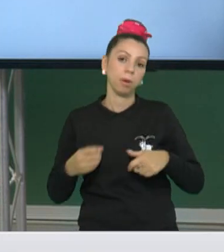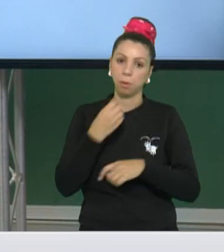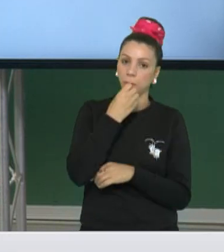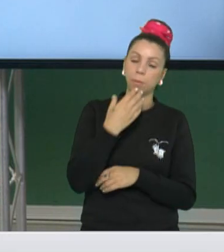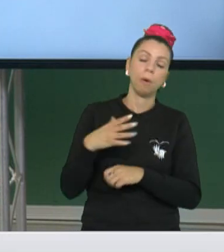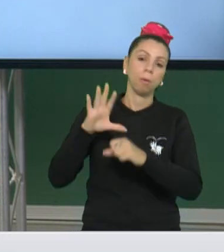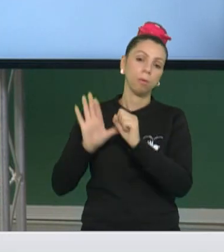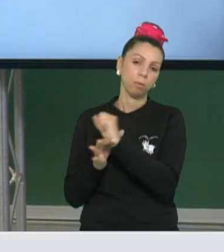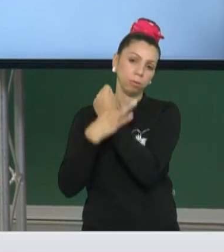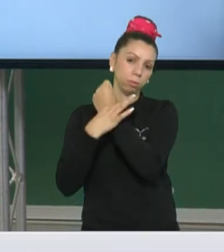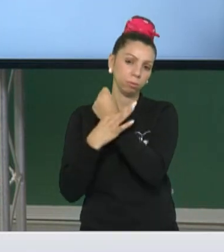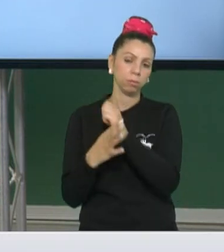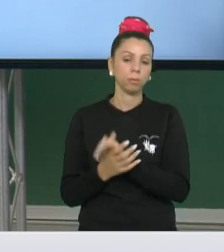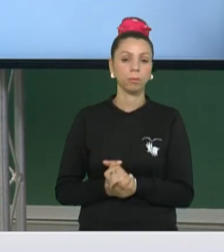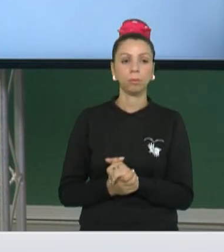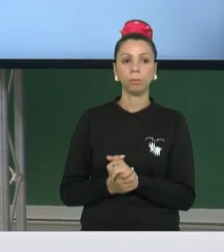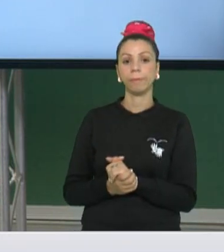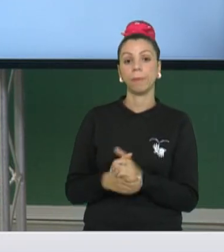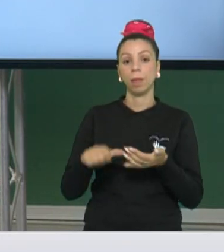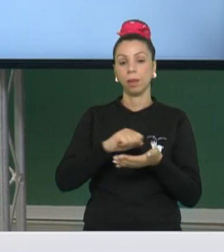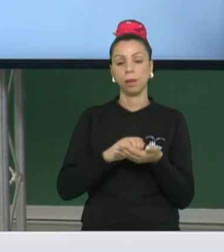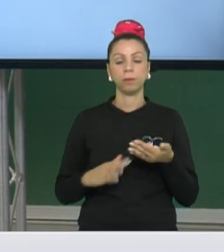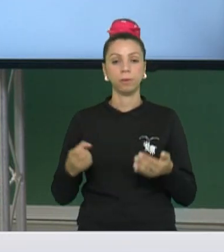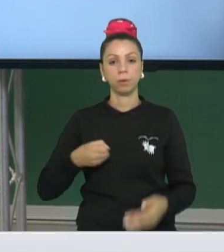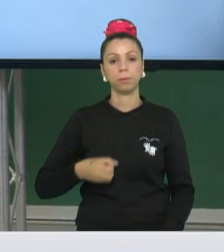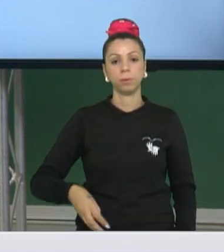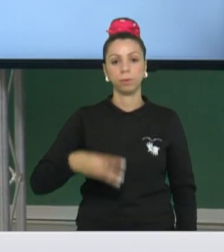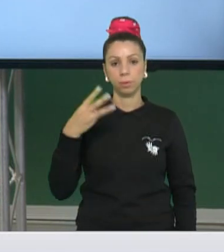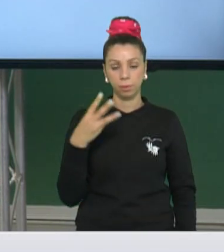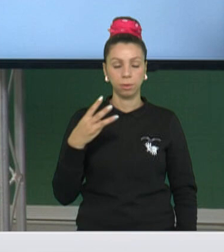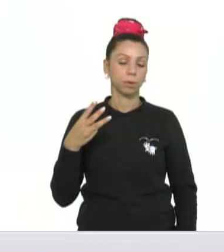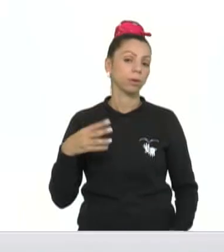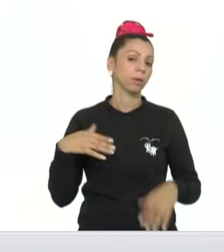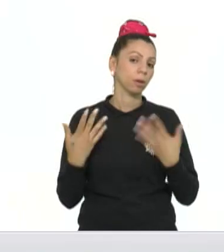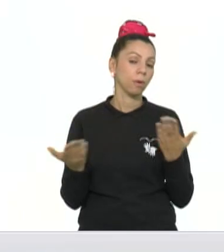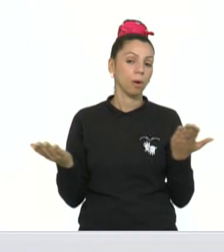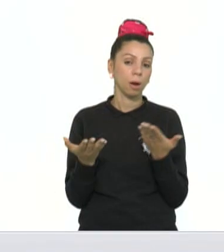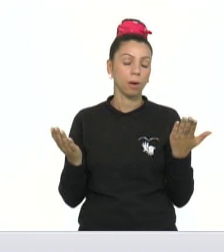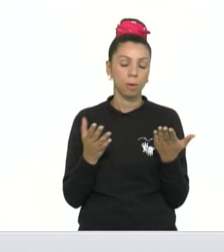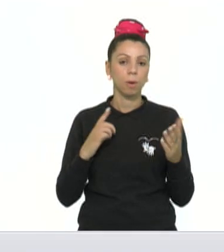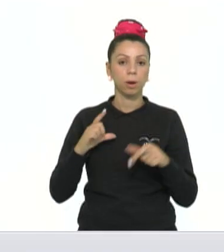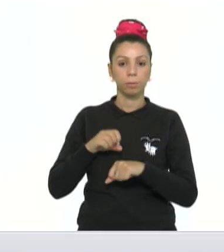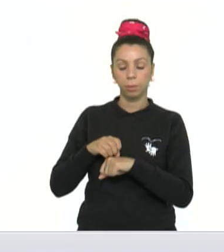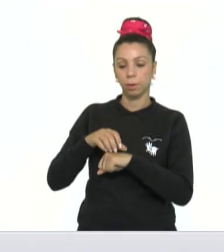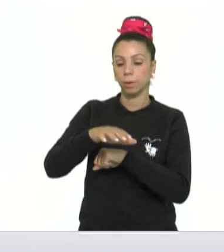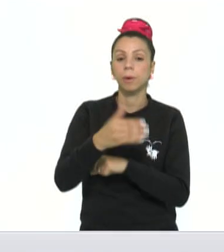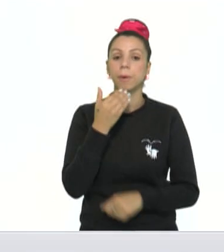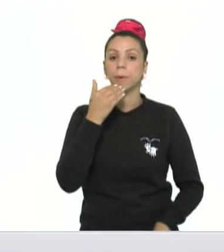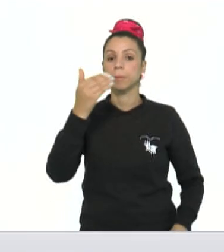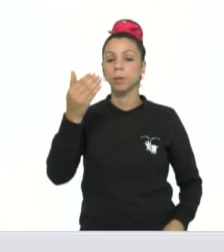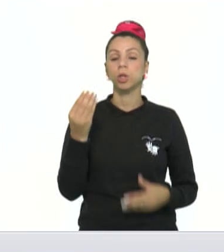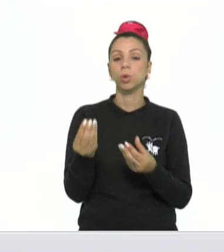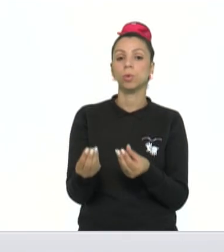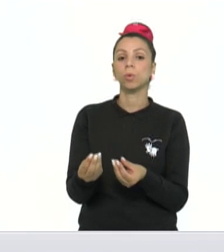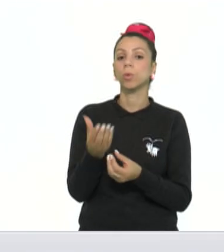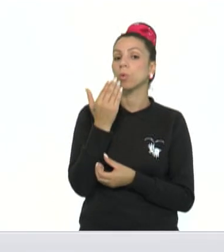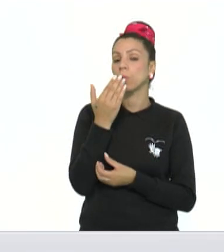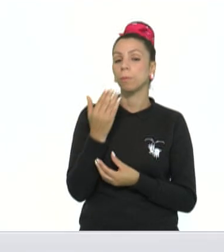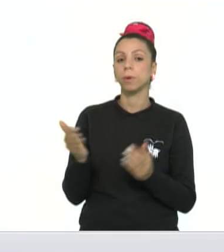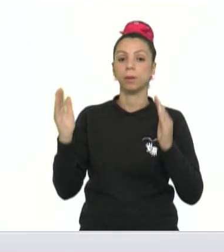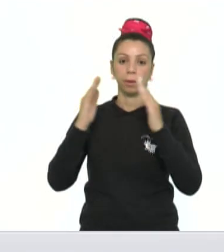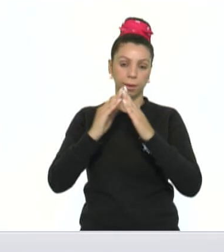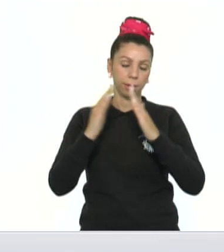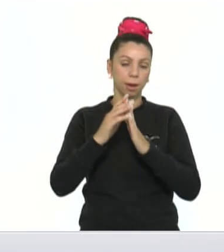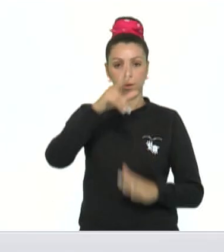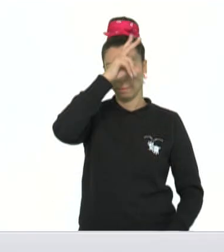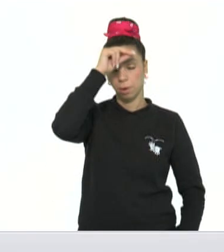medida de segurança. Atividade 3. Para orientar as pessoas que estão pedindo delivery de comida, a